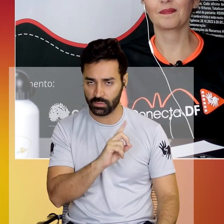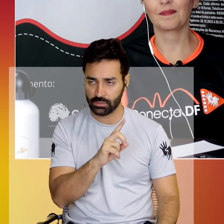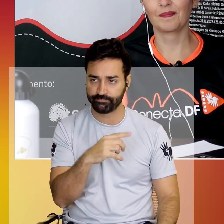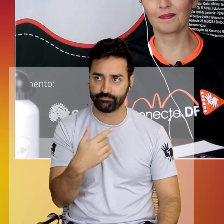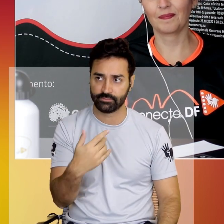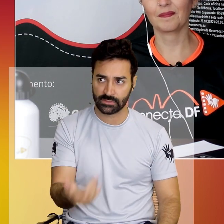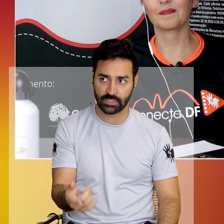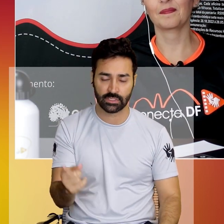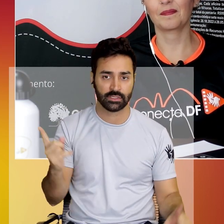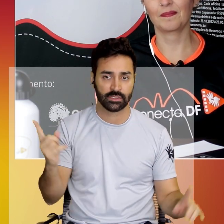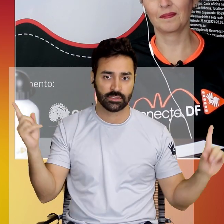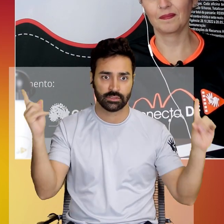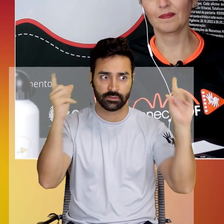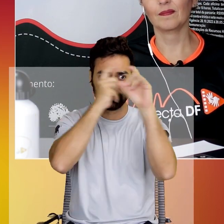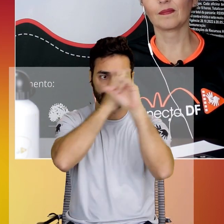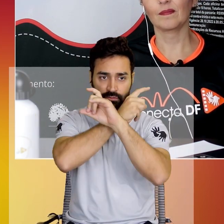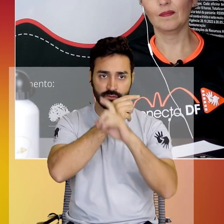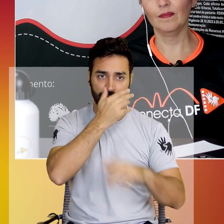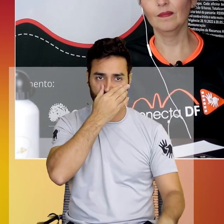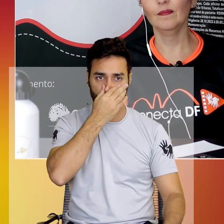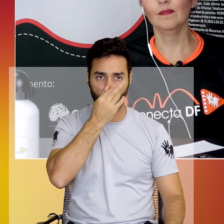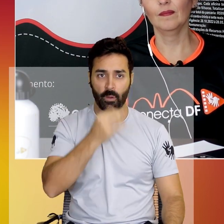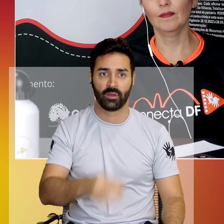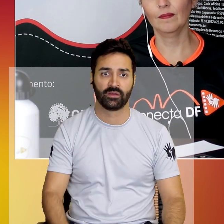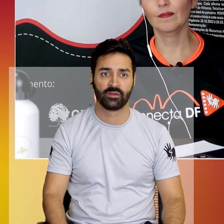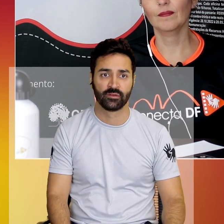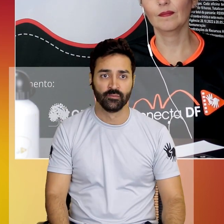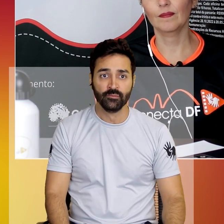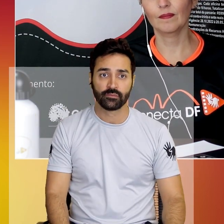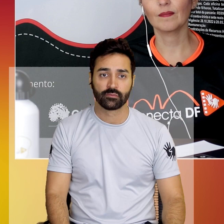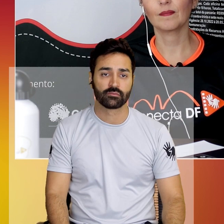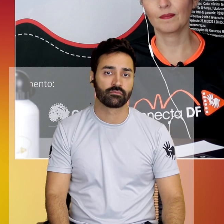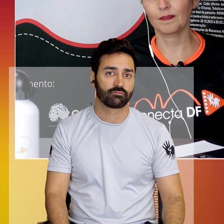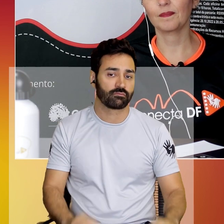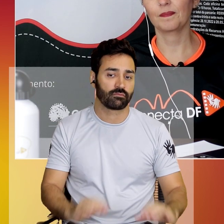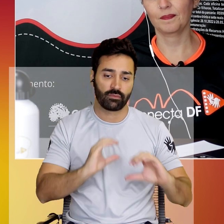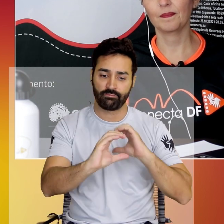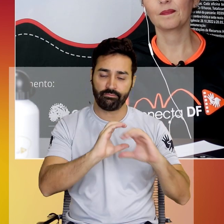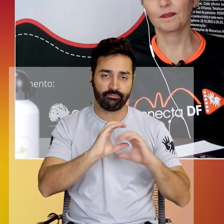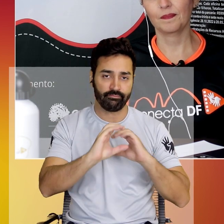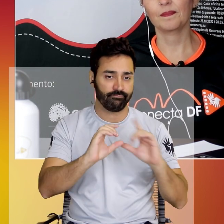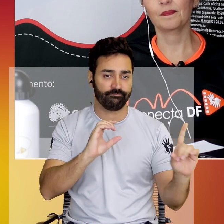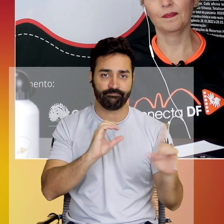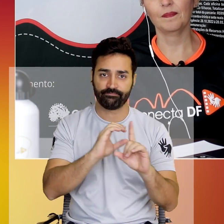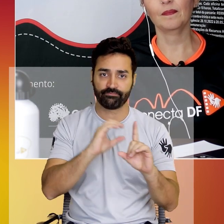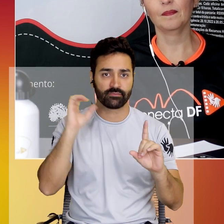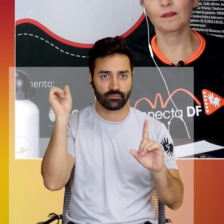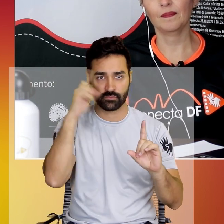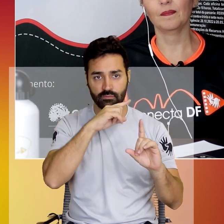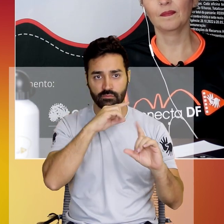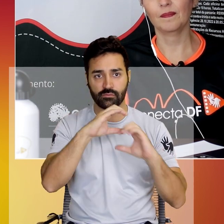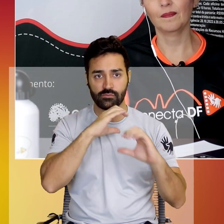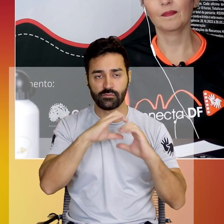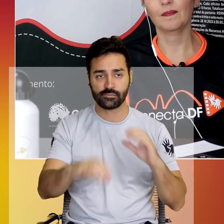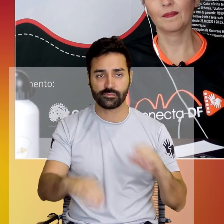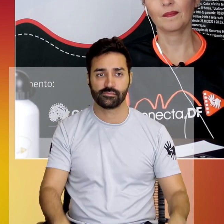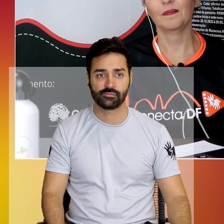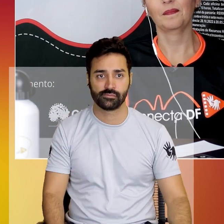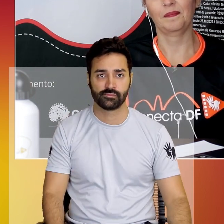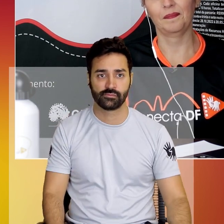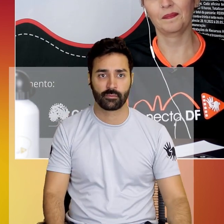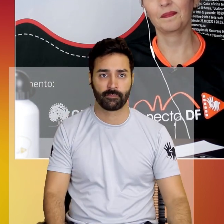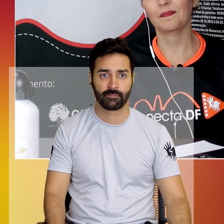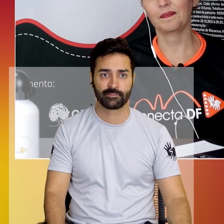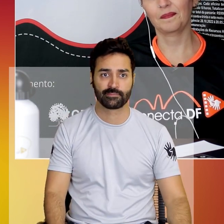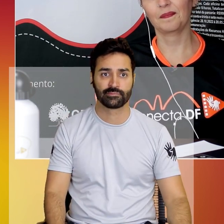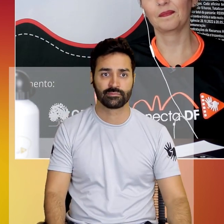muito difícil para a gente comunicar com ela. E eu